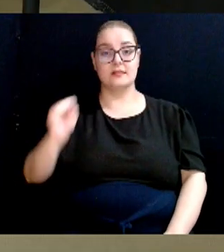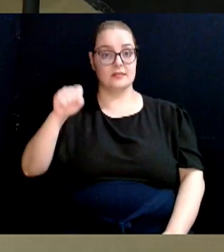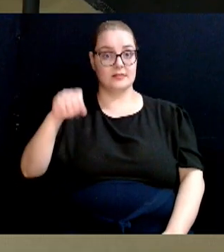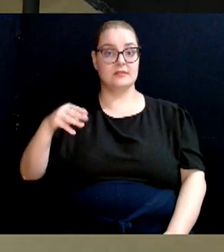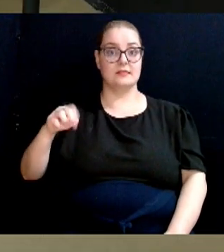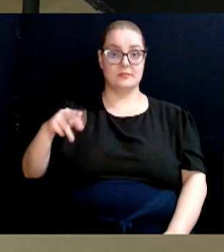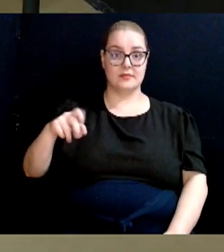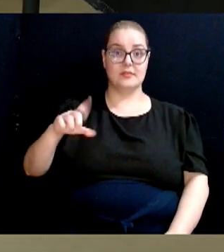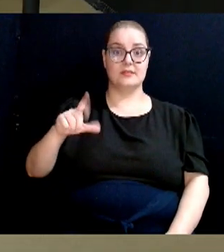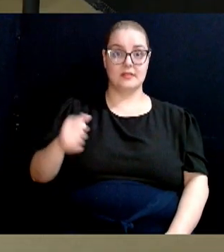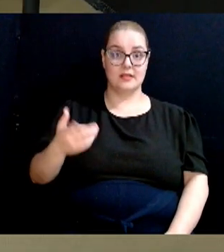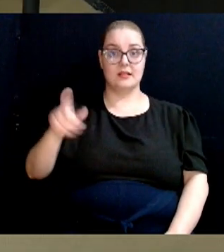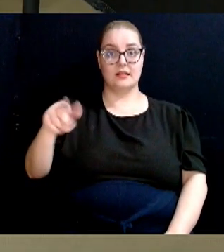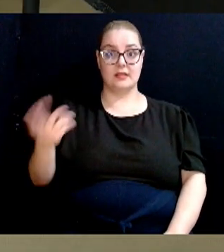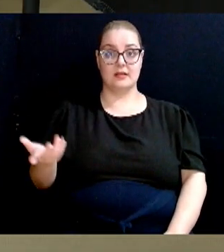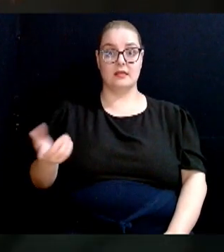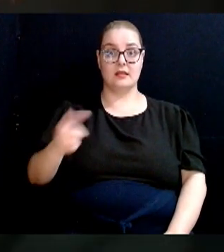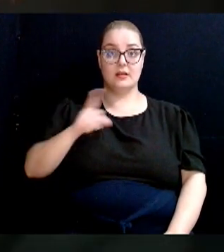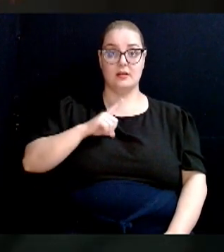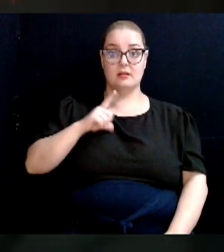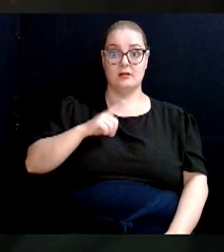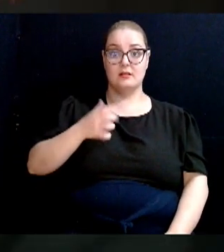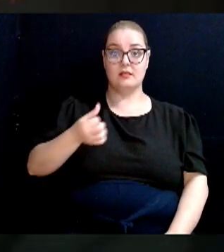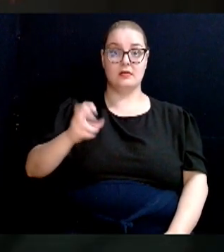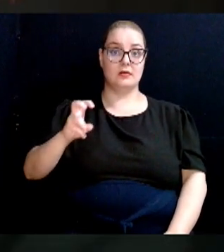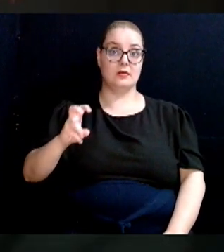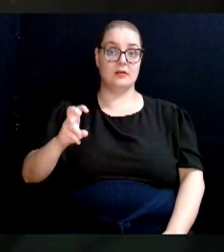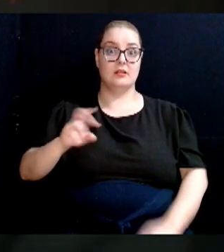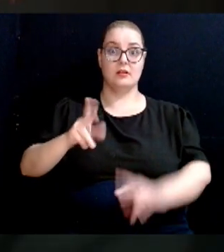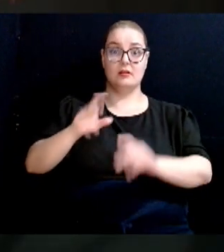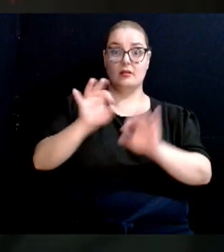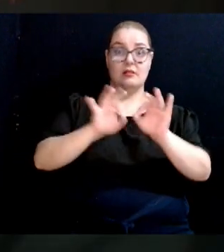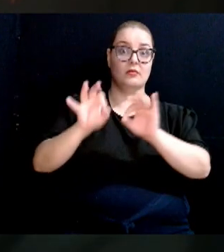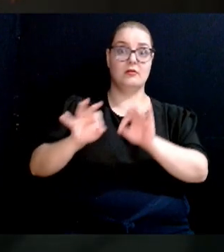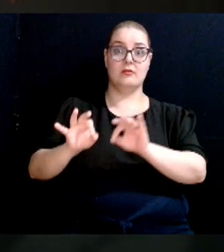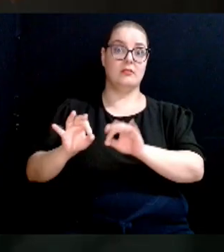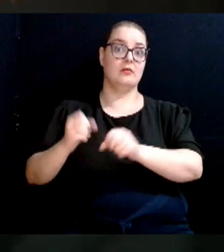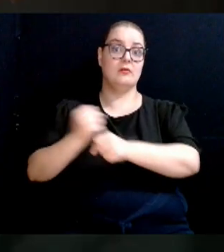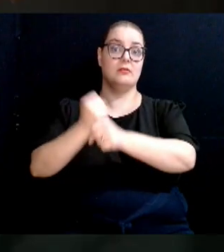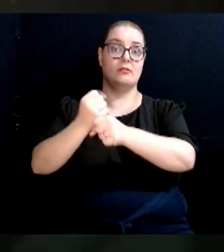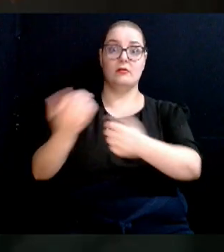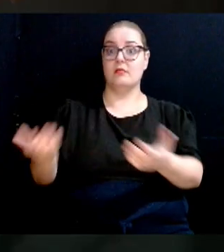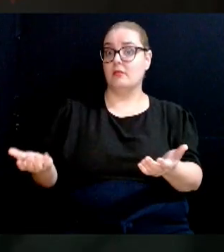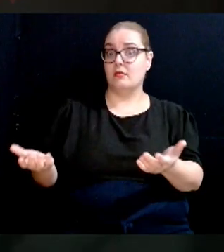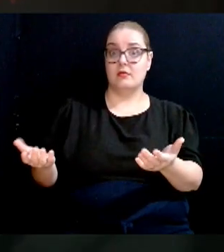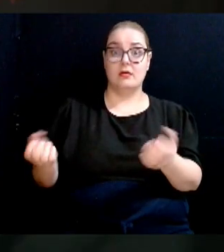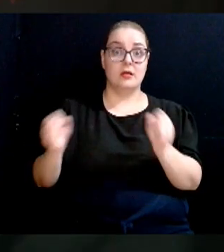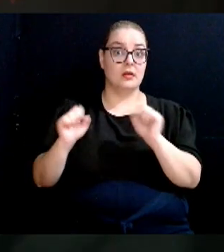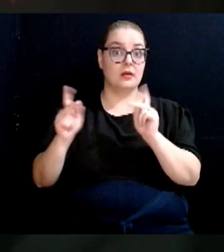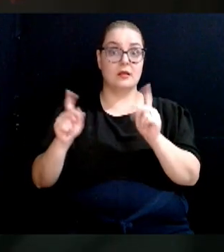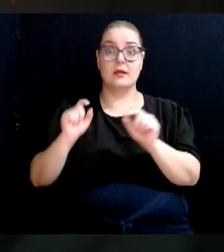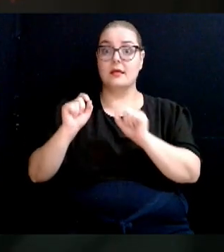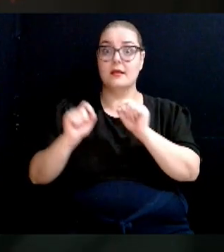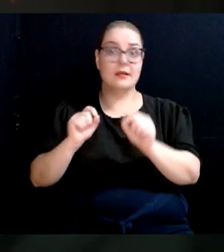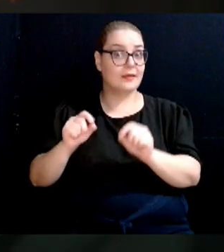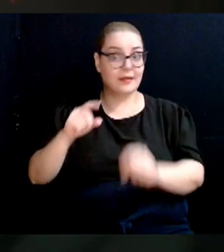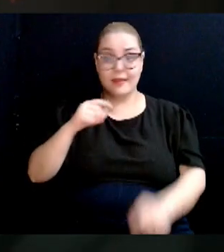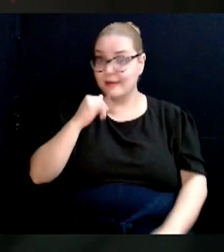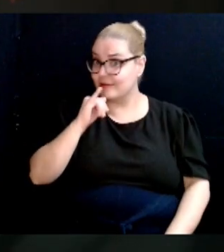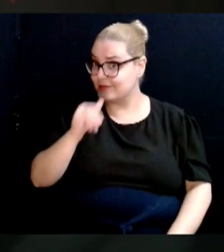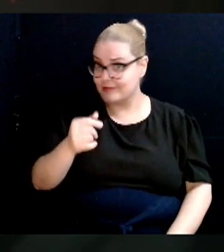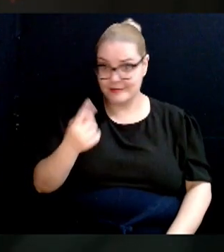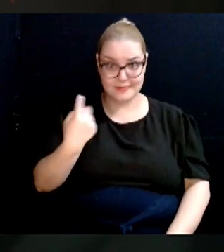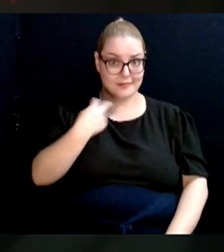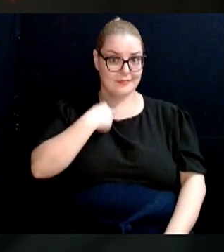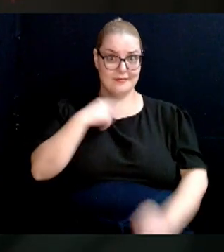assim, eu tenho 65 anos, faço muitos planos para os próximos anos. Tá tudo bem, quem disse que você não pode fazer planos? Continue